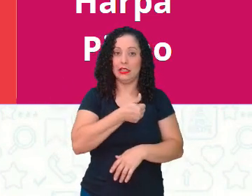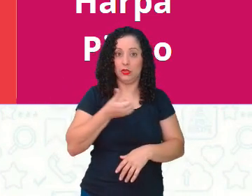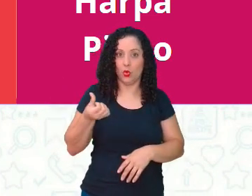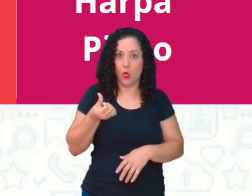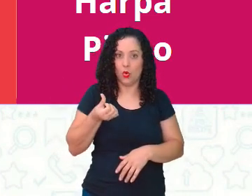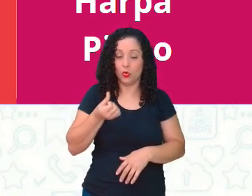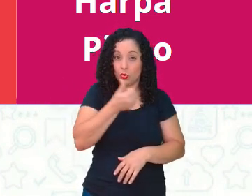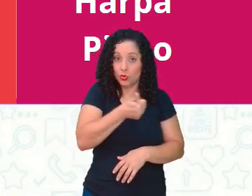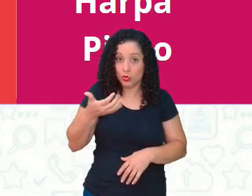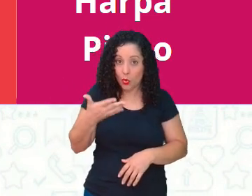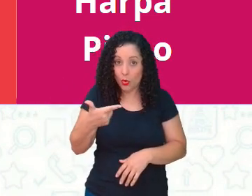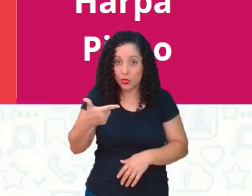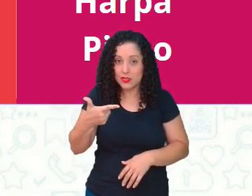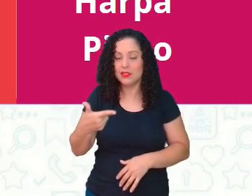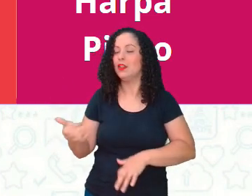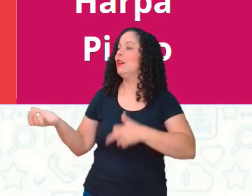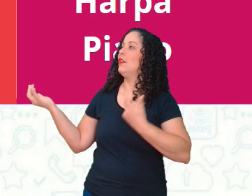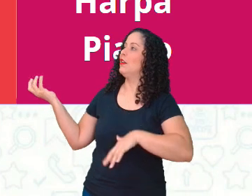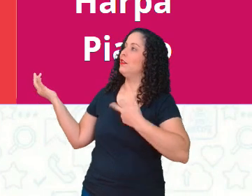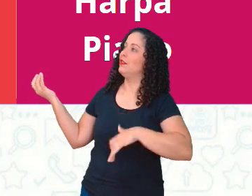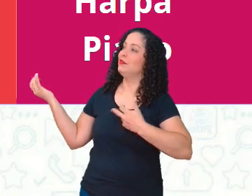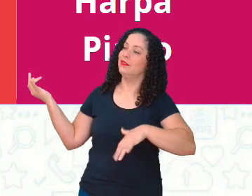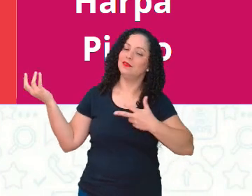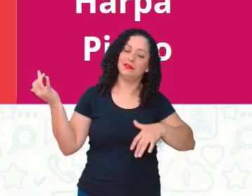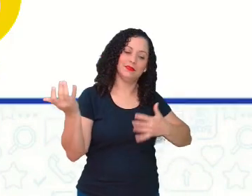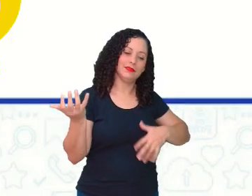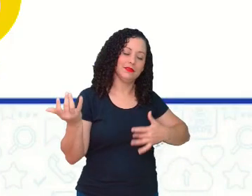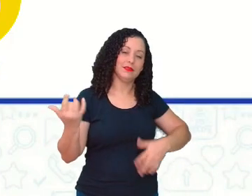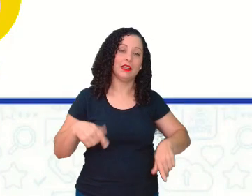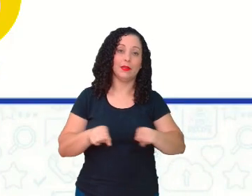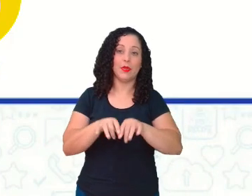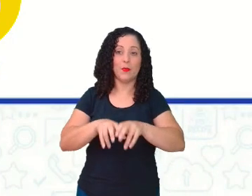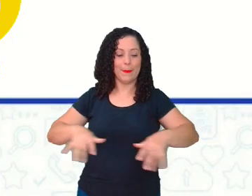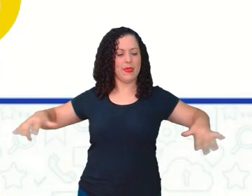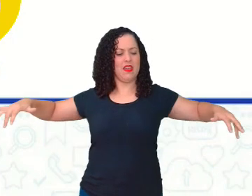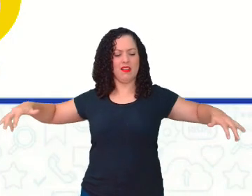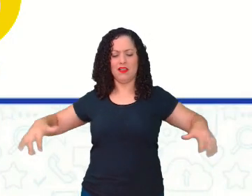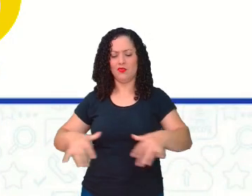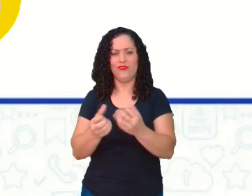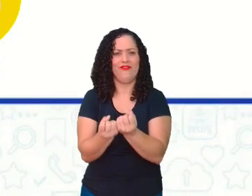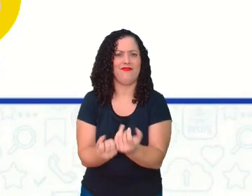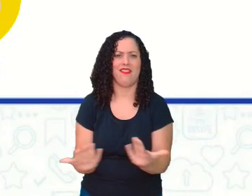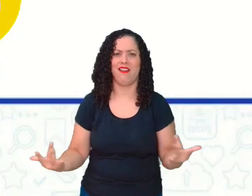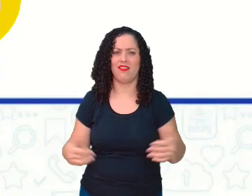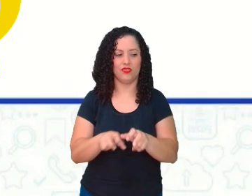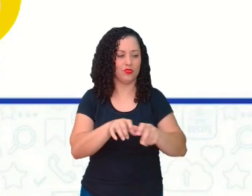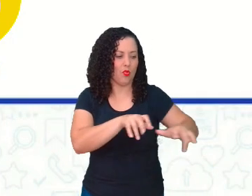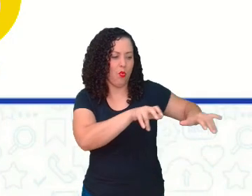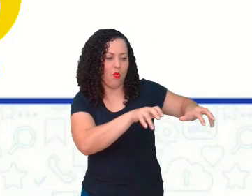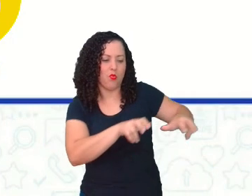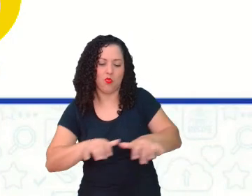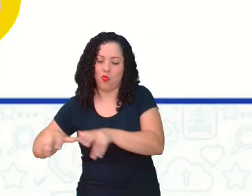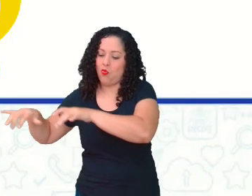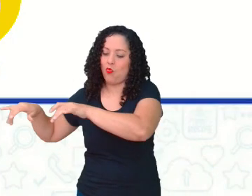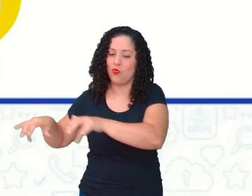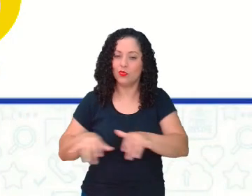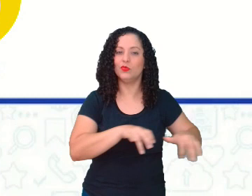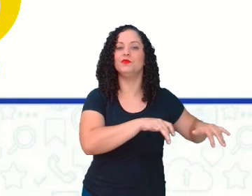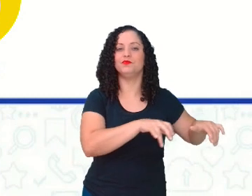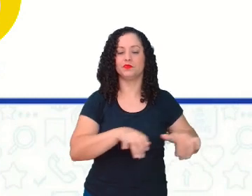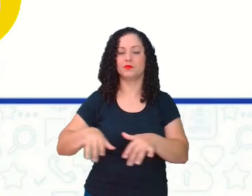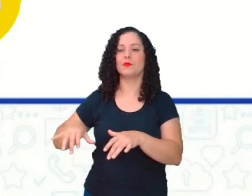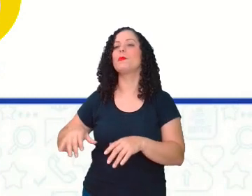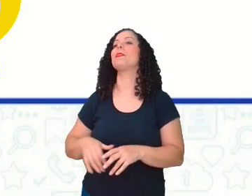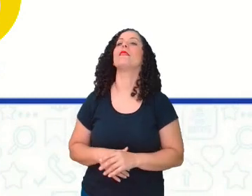caipira, a harpa, e o piano, que tem muito mais do que isso, né? Vamos seguindo aí. Também, além da quantidade de cordas,